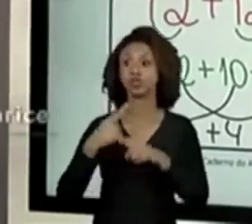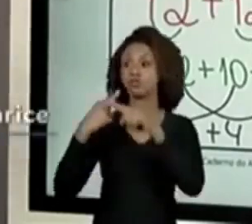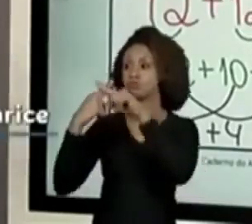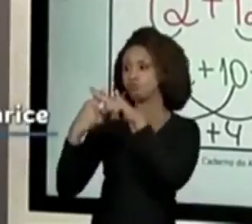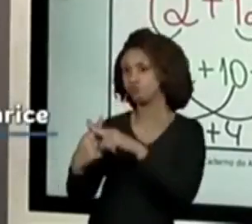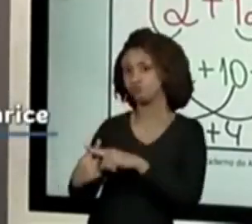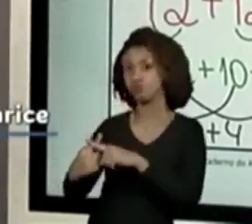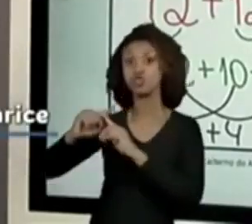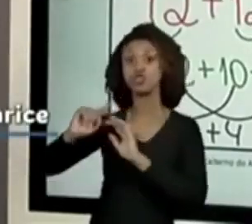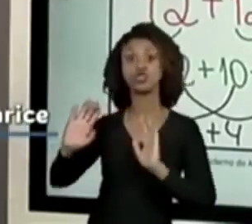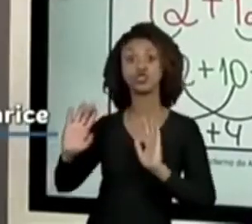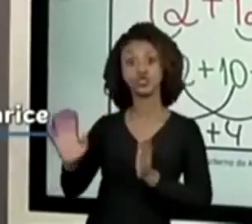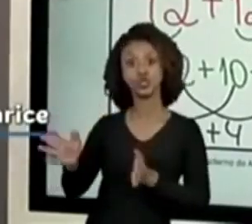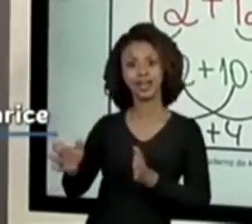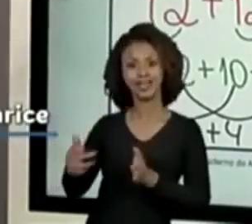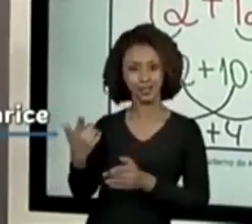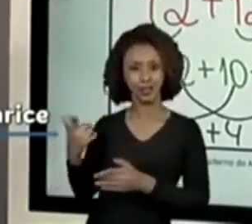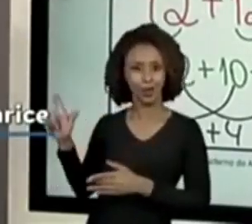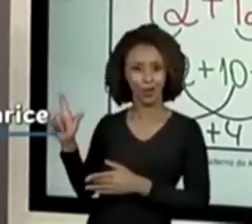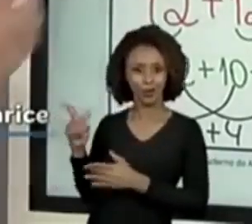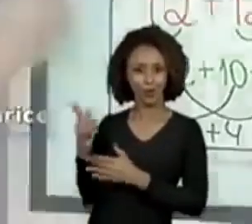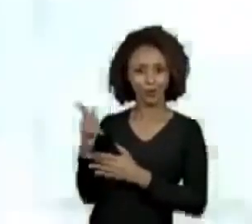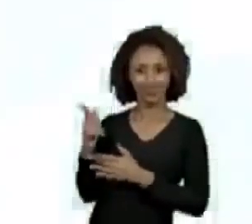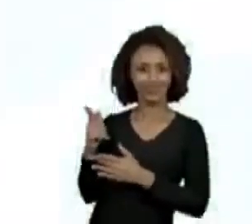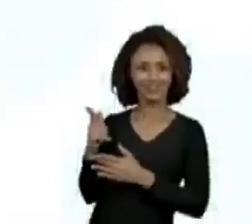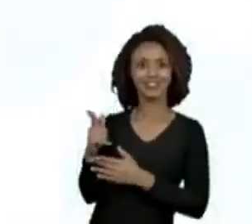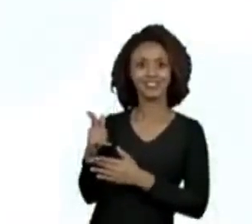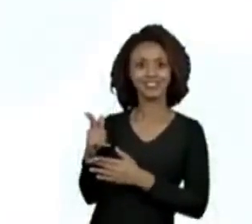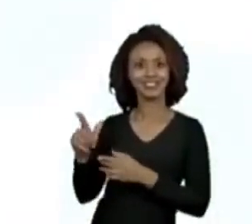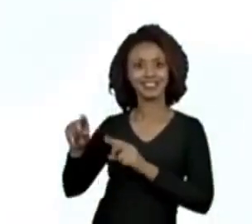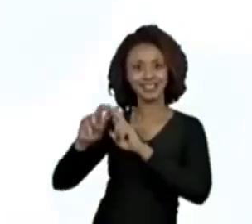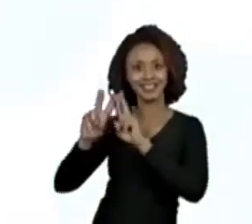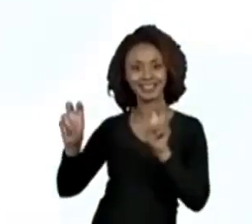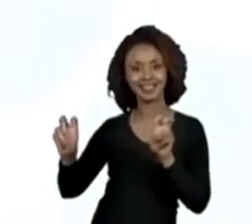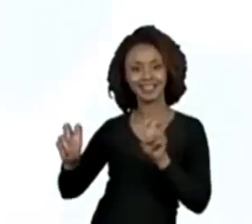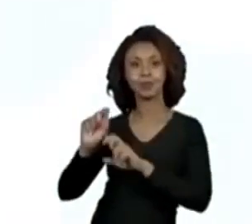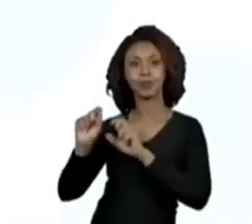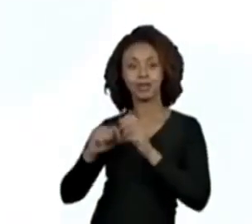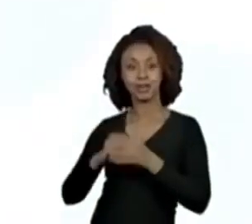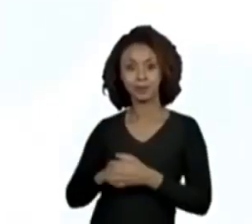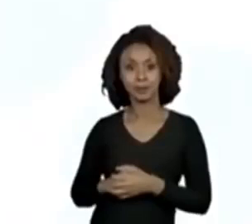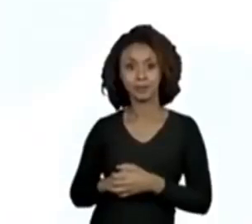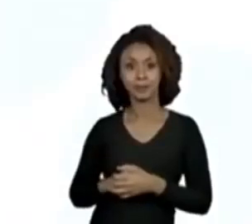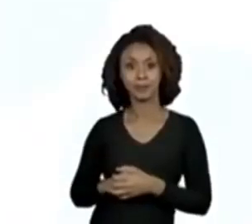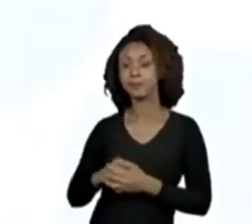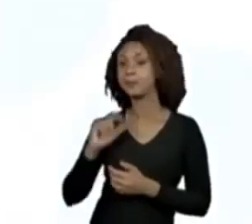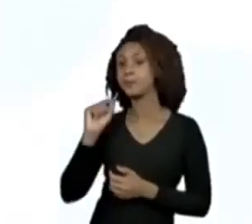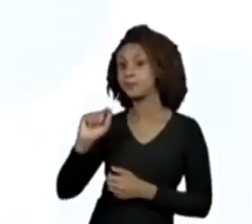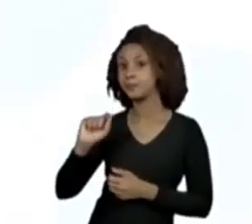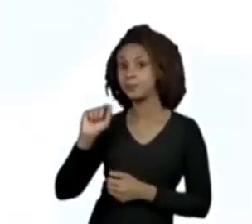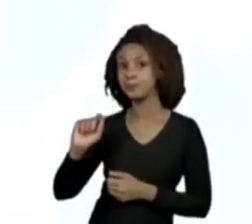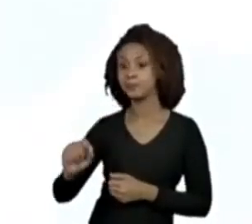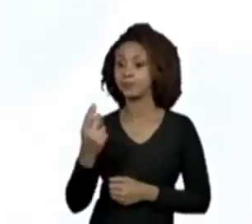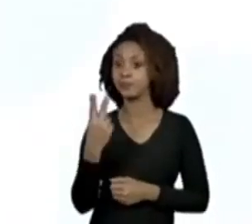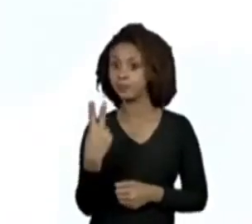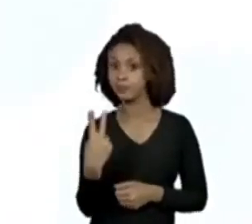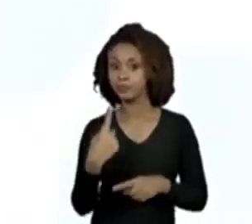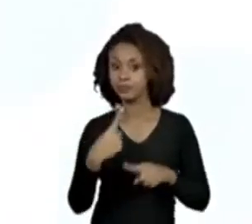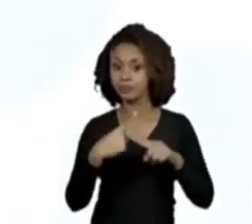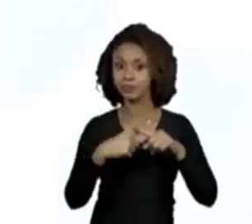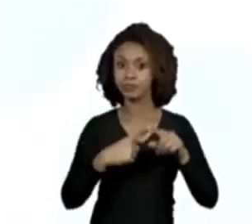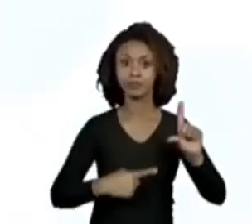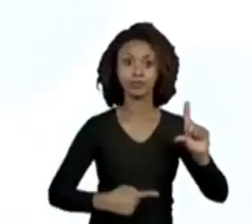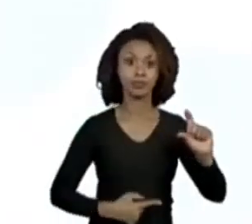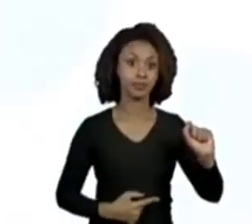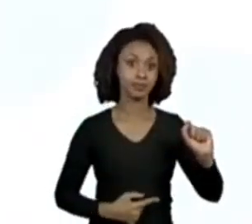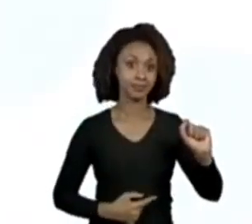lá no outro problema, que era duas vezes 10.